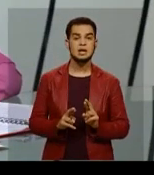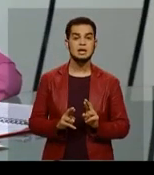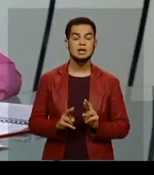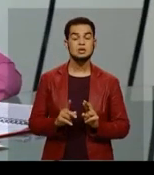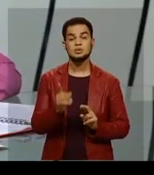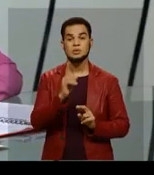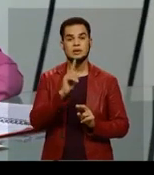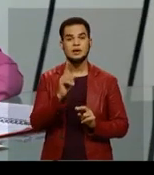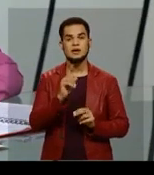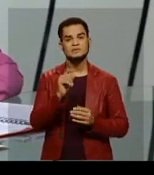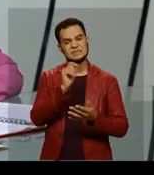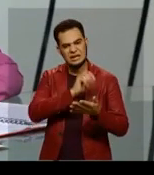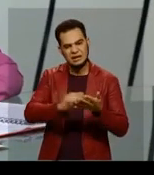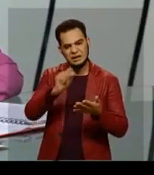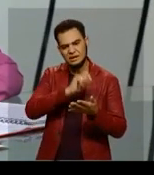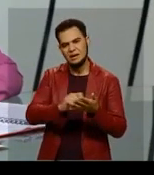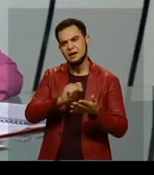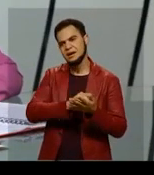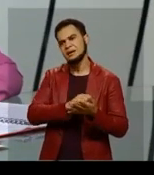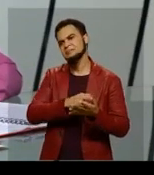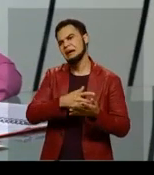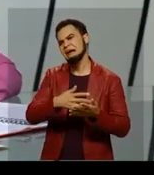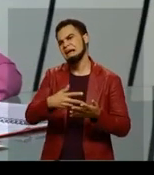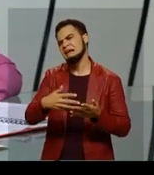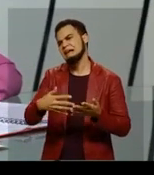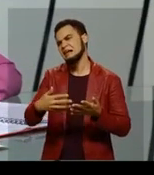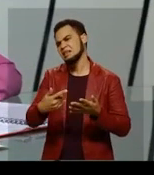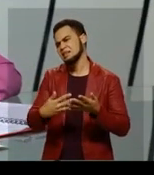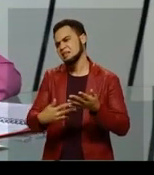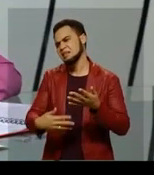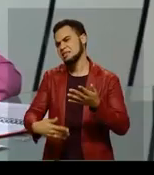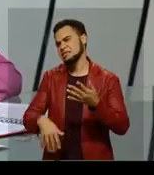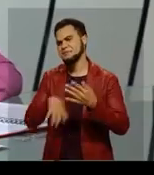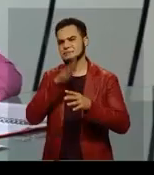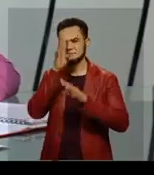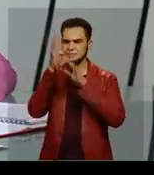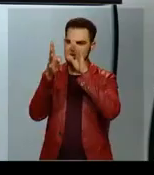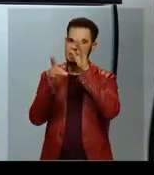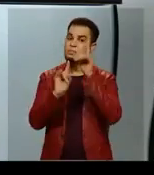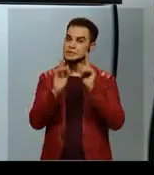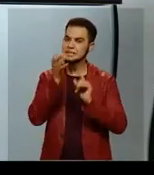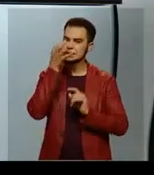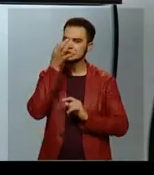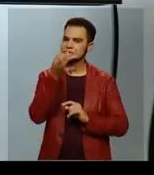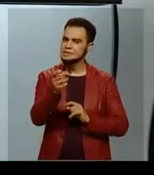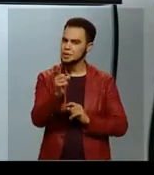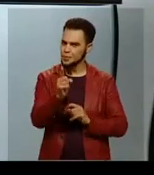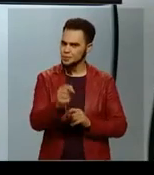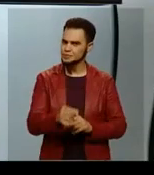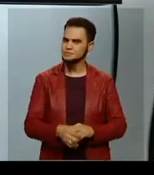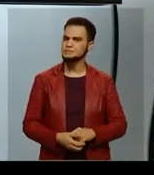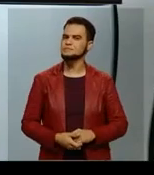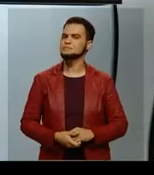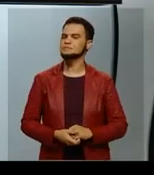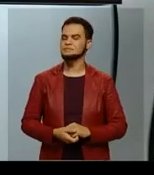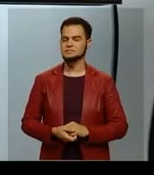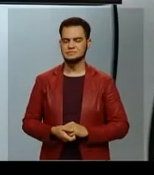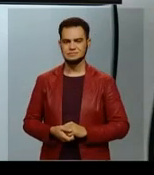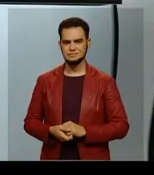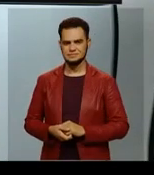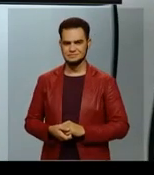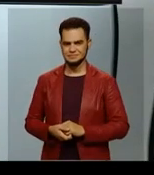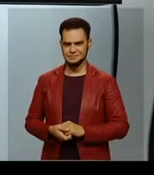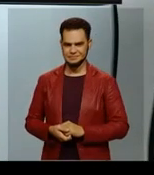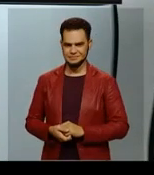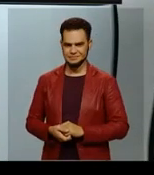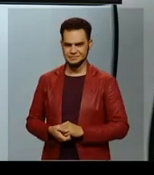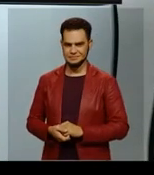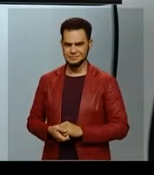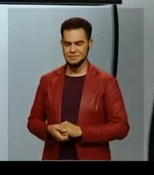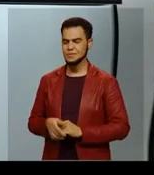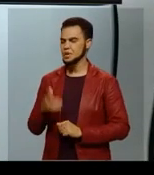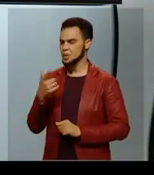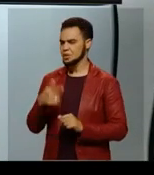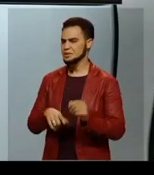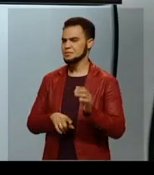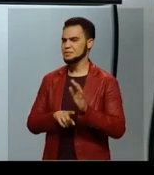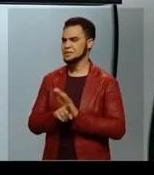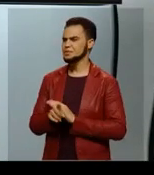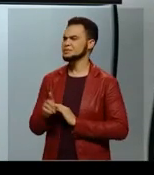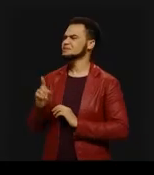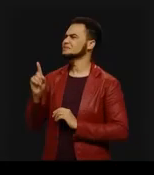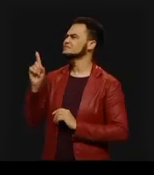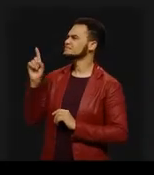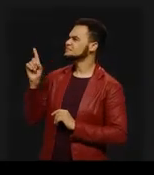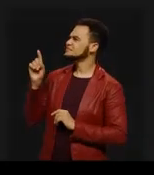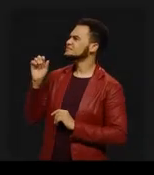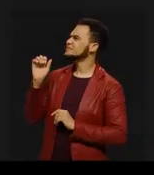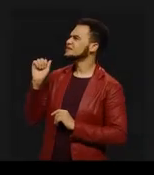né? Então, fica essa dica aí, tem que prestar atenção. Agora, nossa próxima pergunta. A ambiguidade é vício